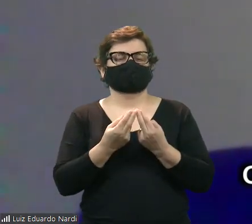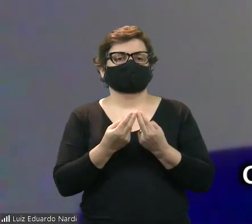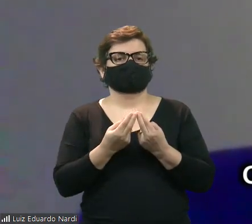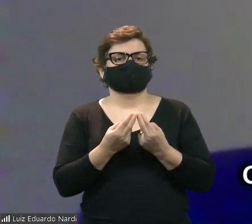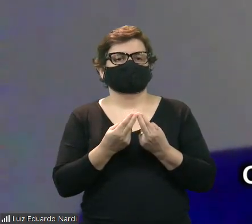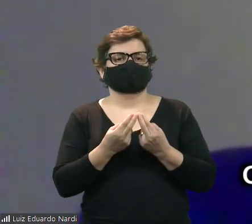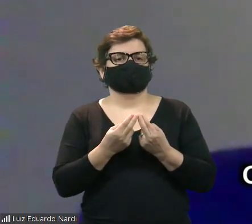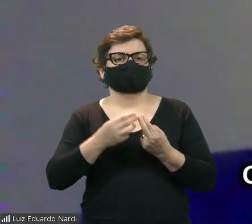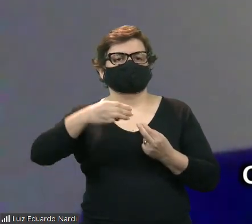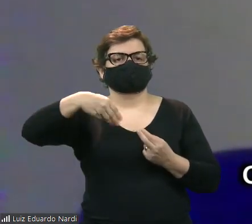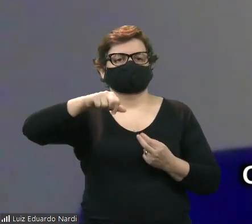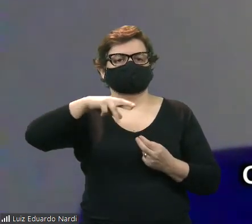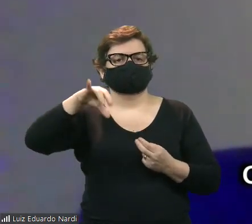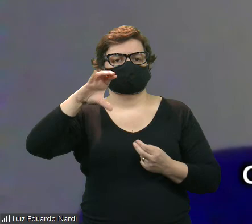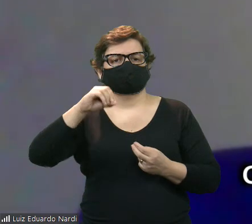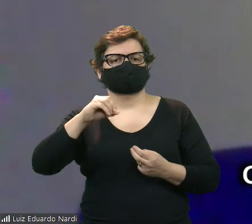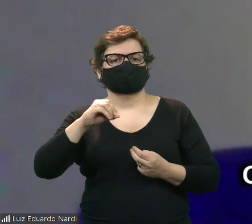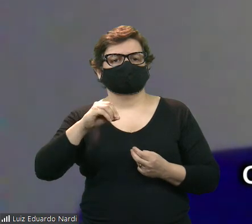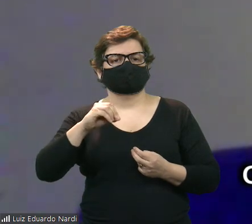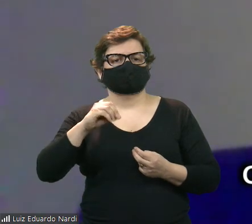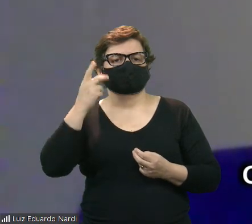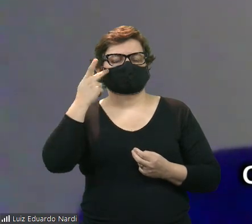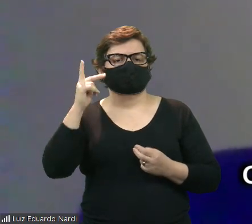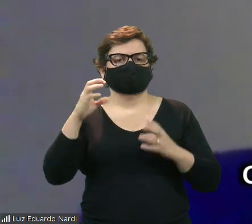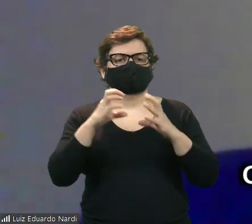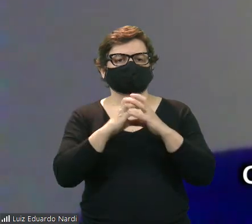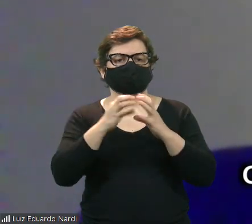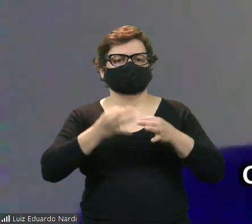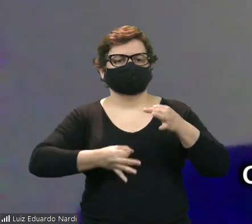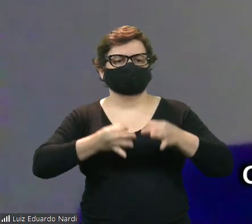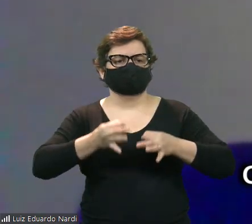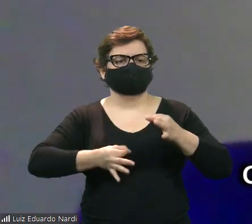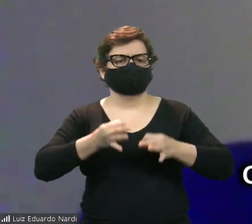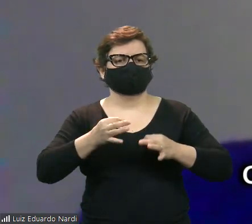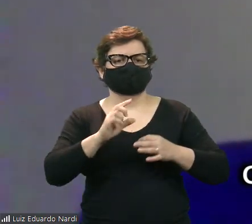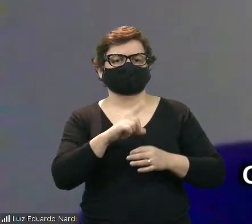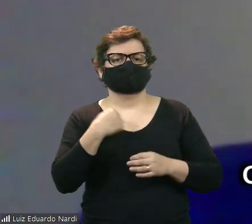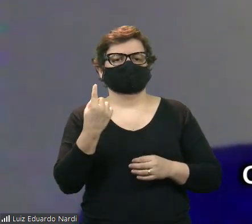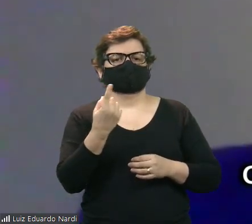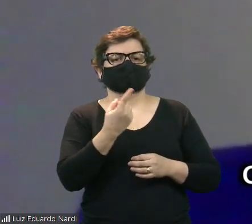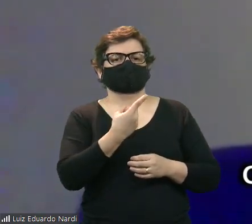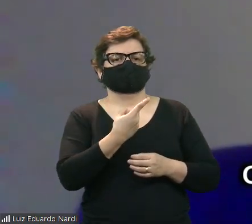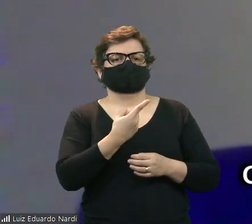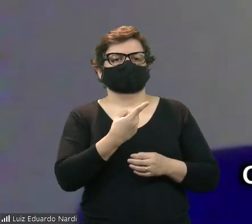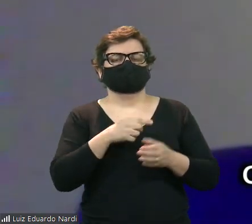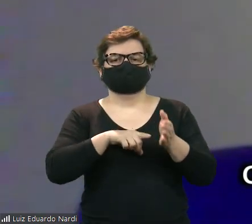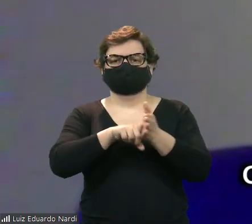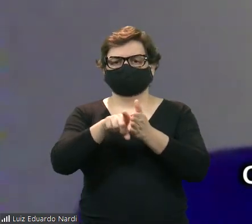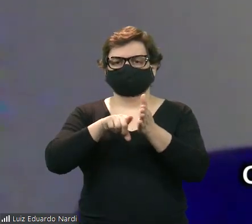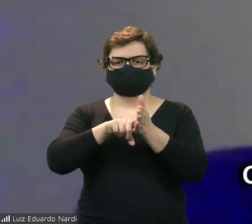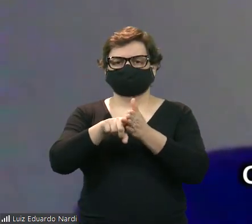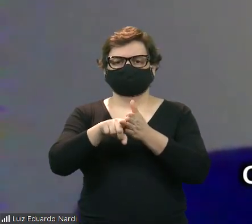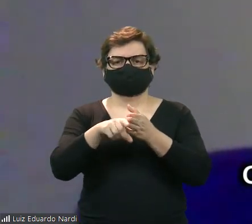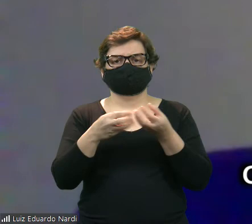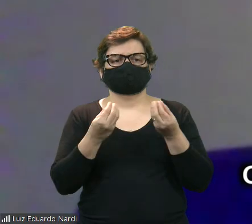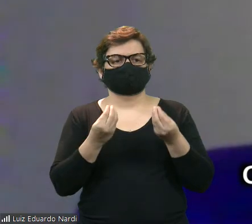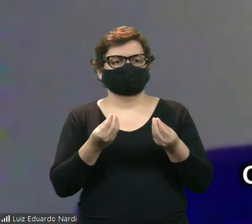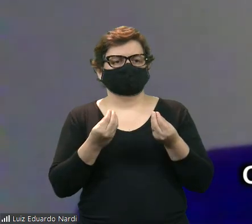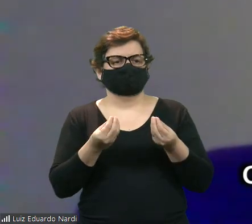vereador Maurício Roberto, através da Comissão de Justiça, nós questionávamos que, como